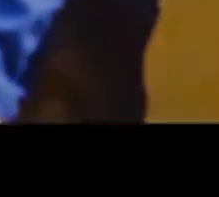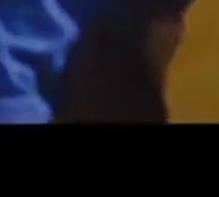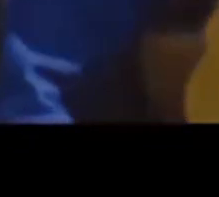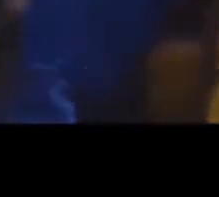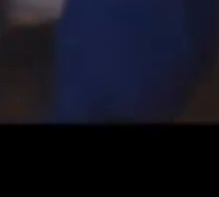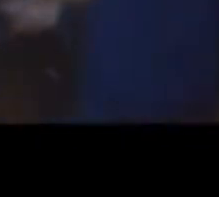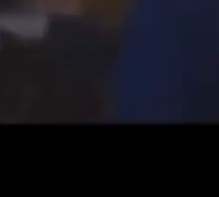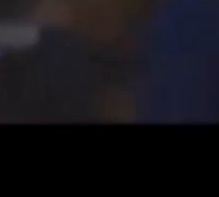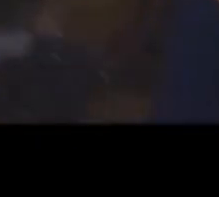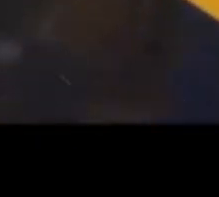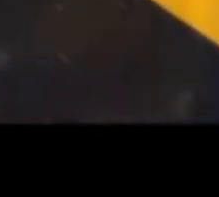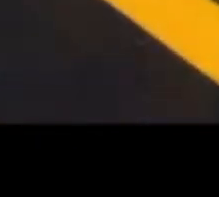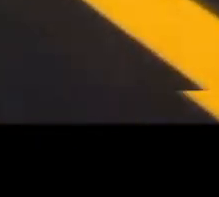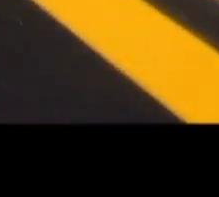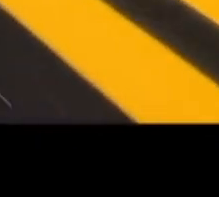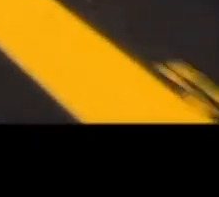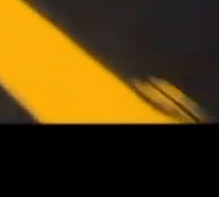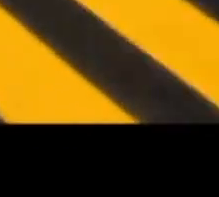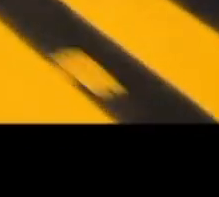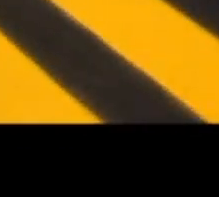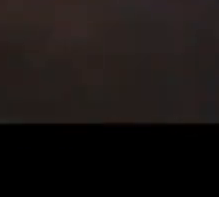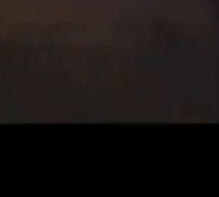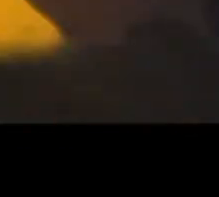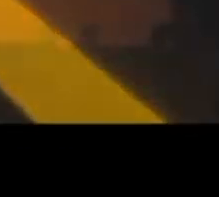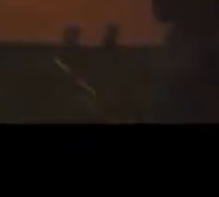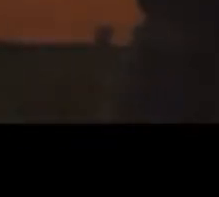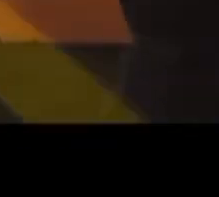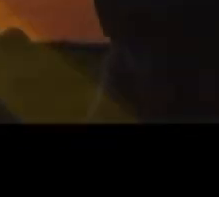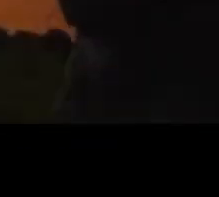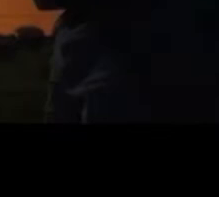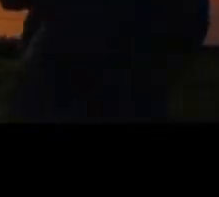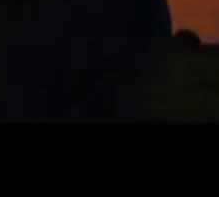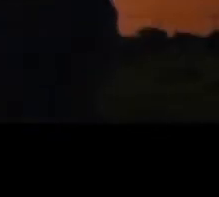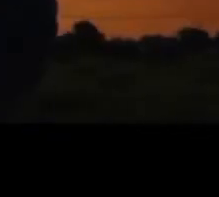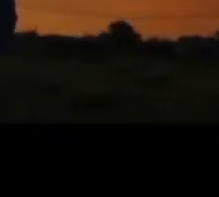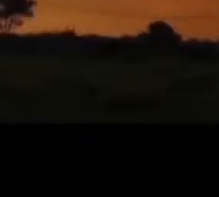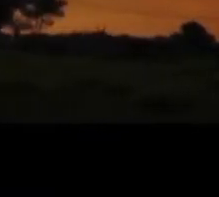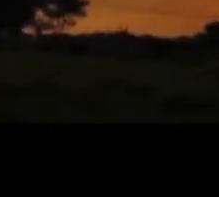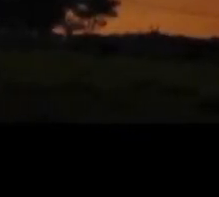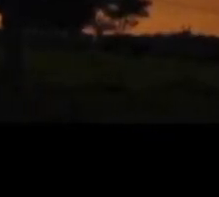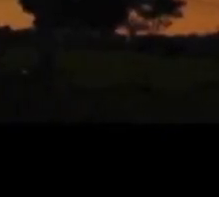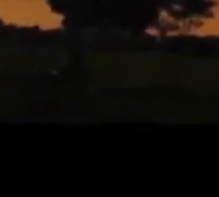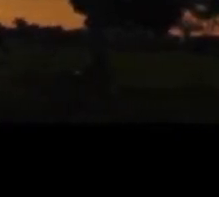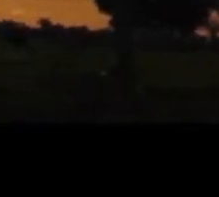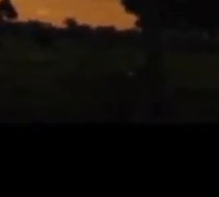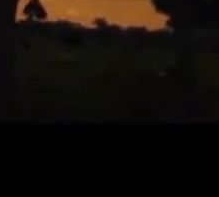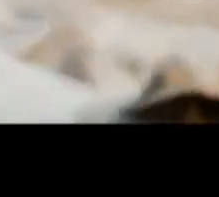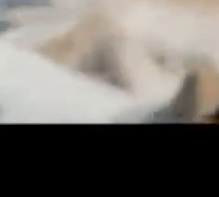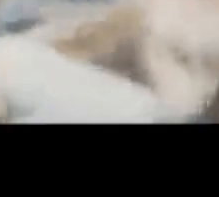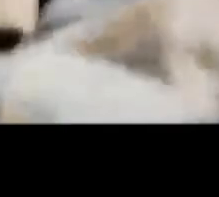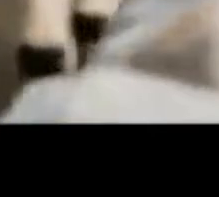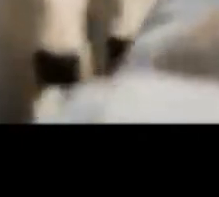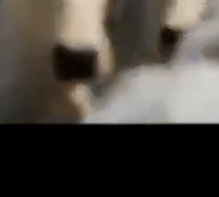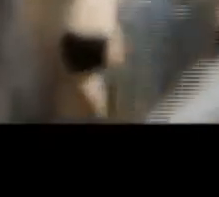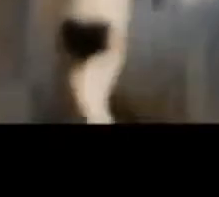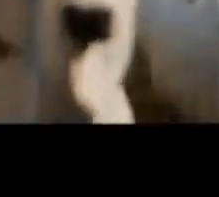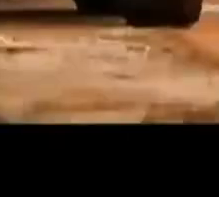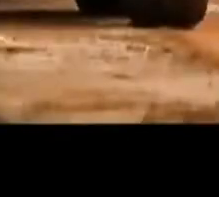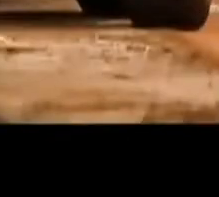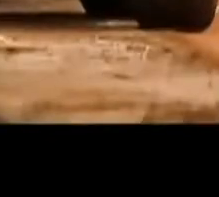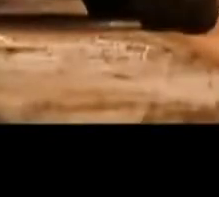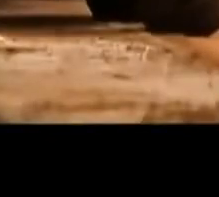o tesouro, sobre ti, bela terra natal. Pois